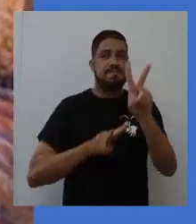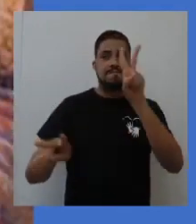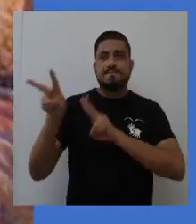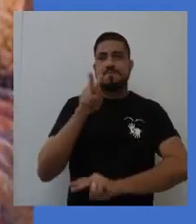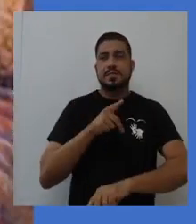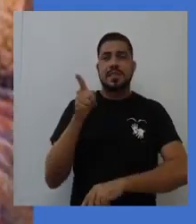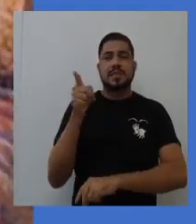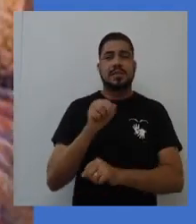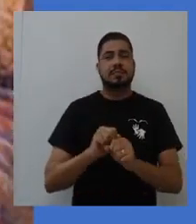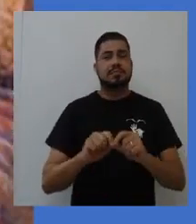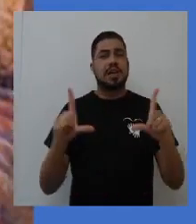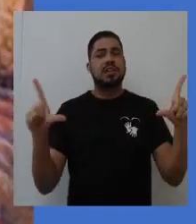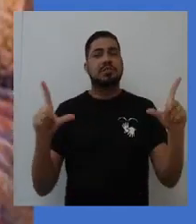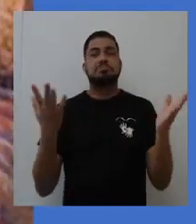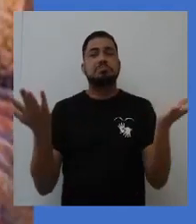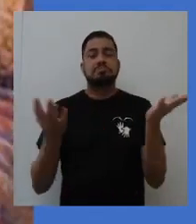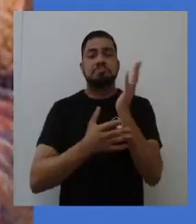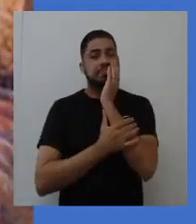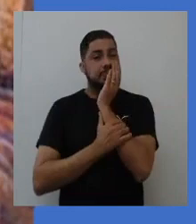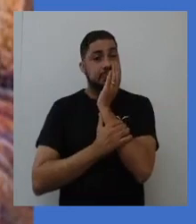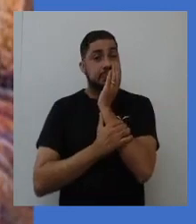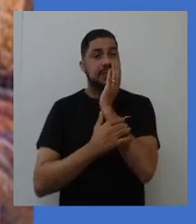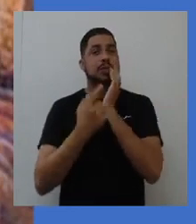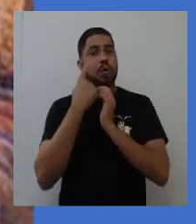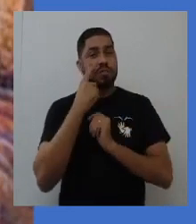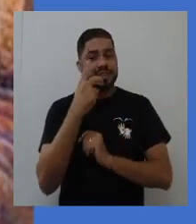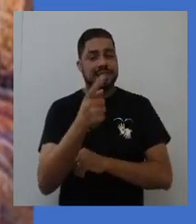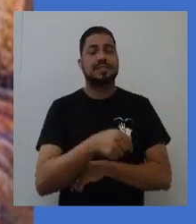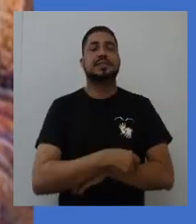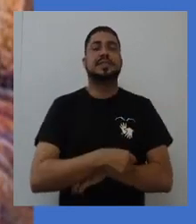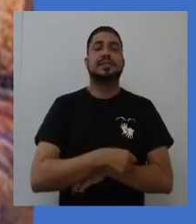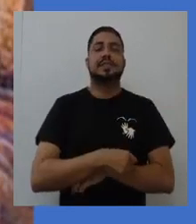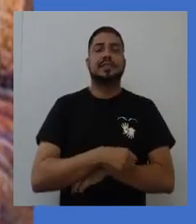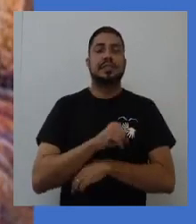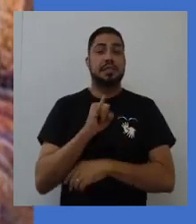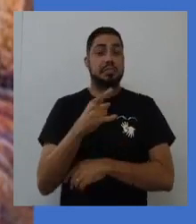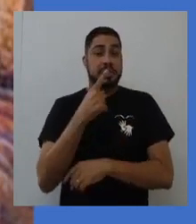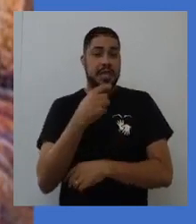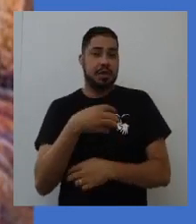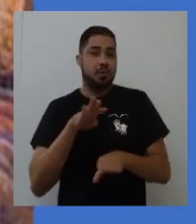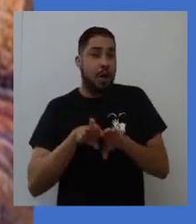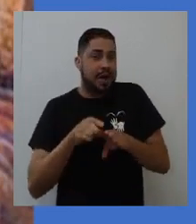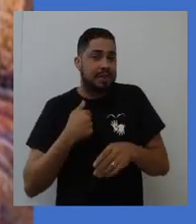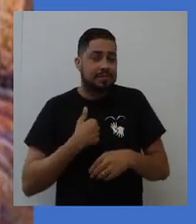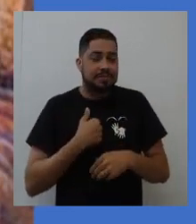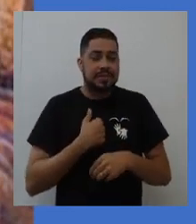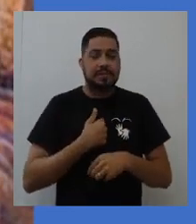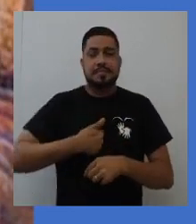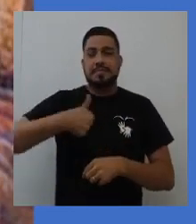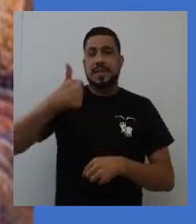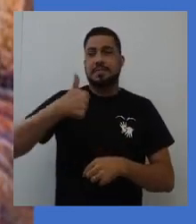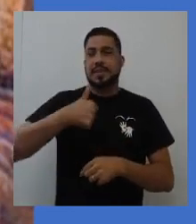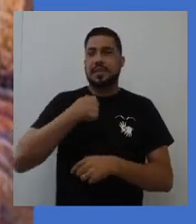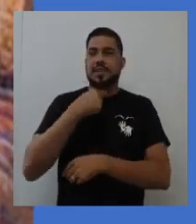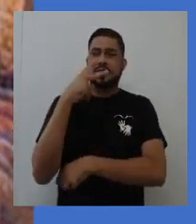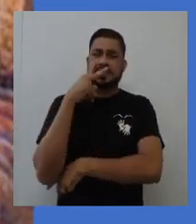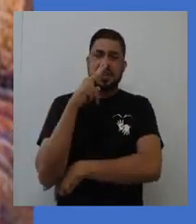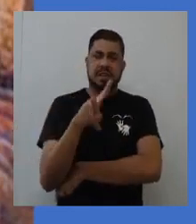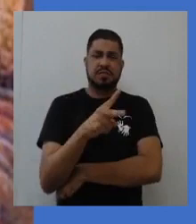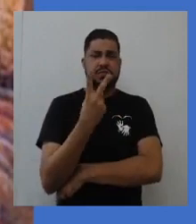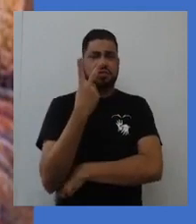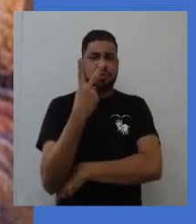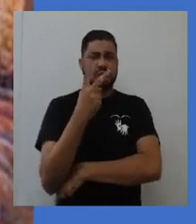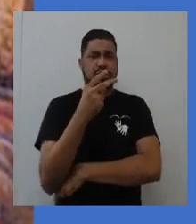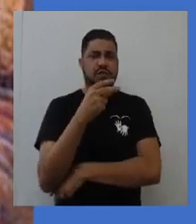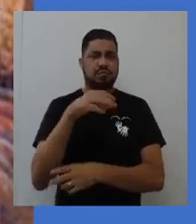nessa imagem? Olha só, se vocês são que nem eu, então, na verdade, primeiro vendo dois